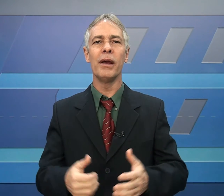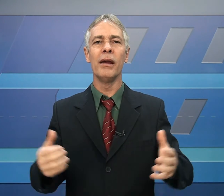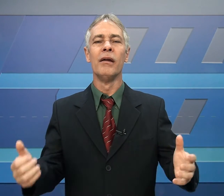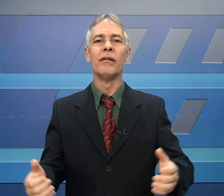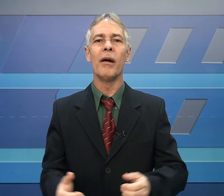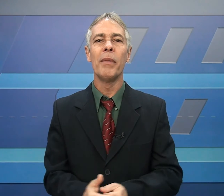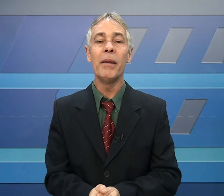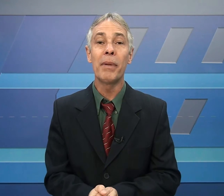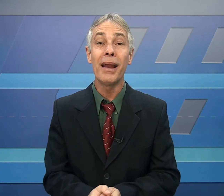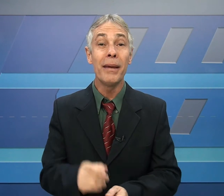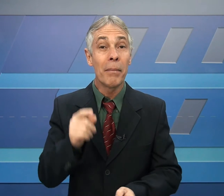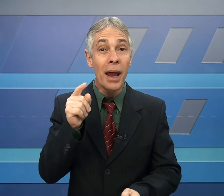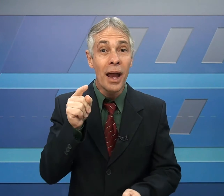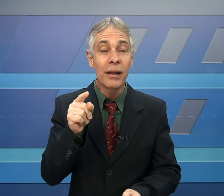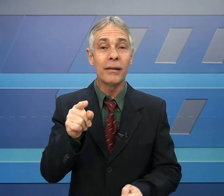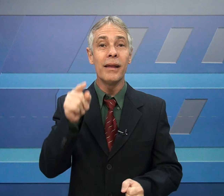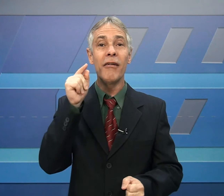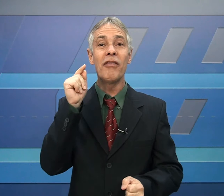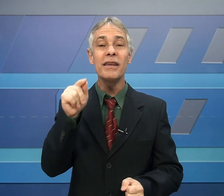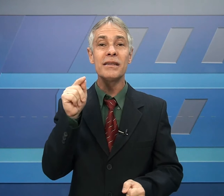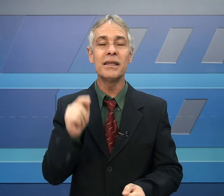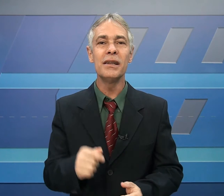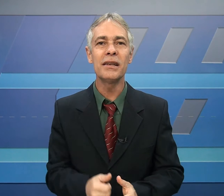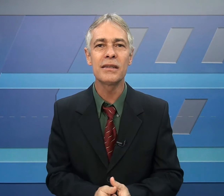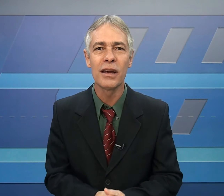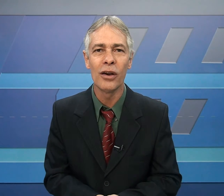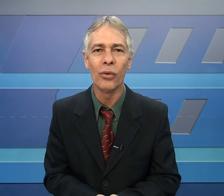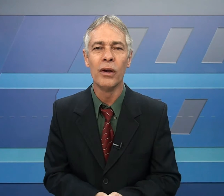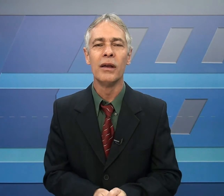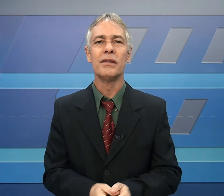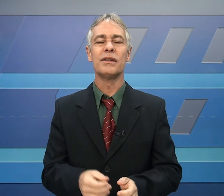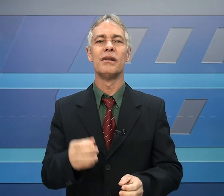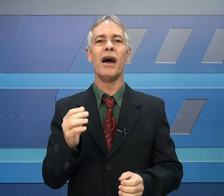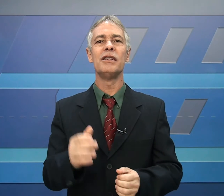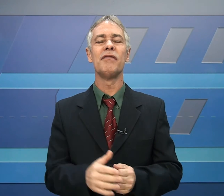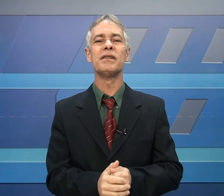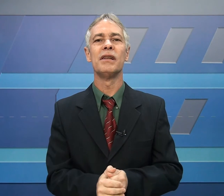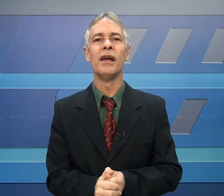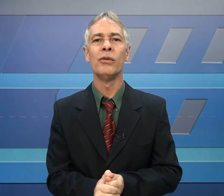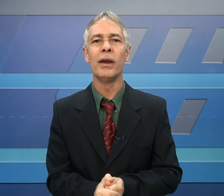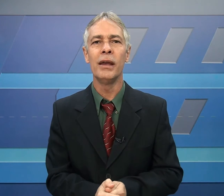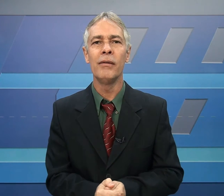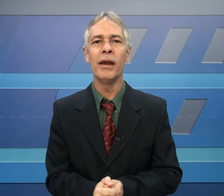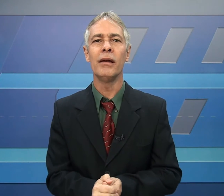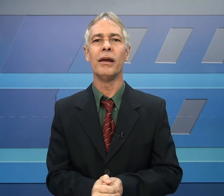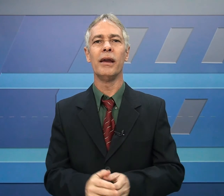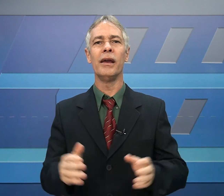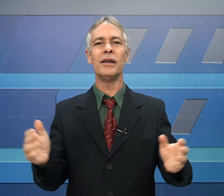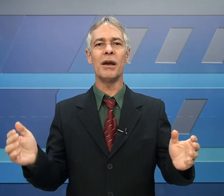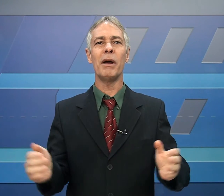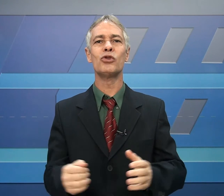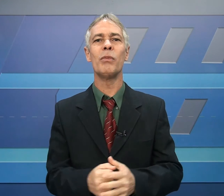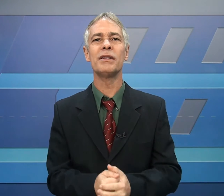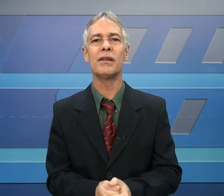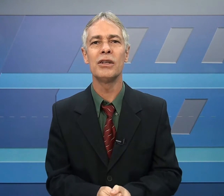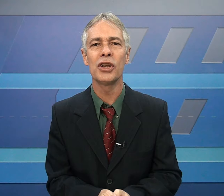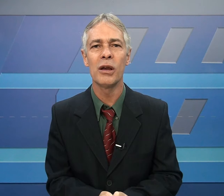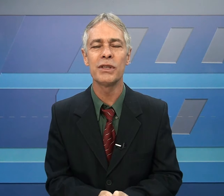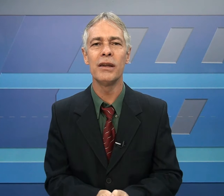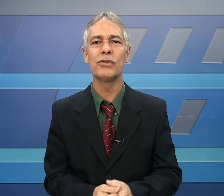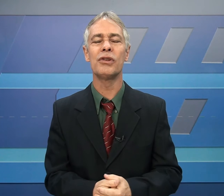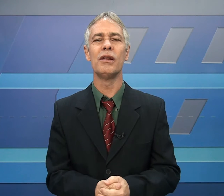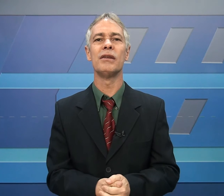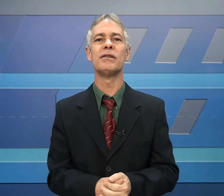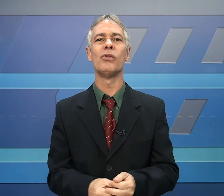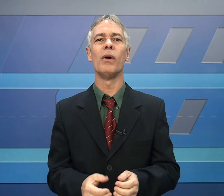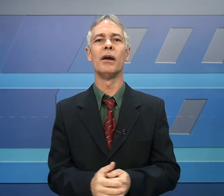sempre, né, também para lembrar da vacinação. Cidade vacinando aí, né, já baixou bastante, chegamos